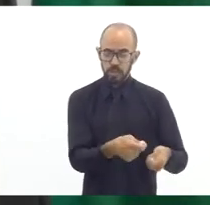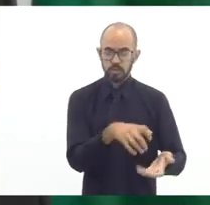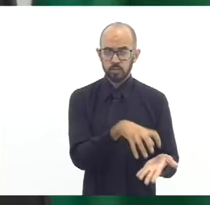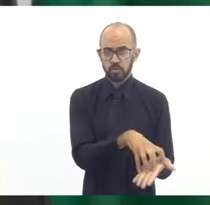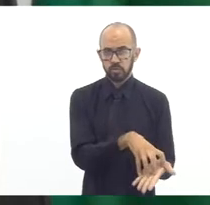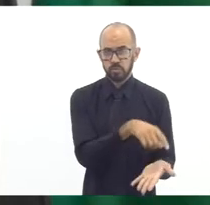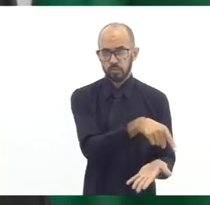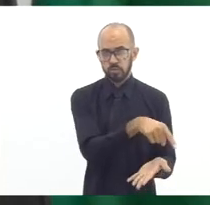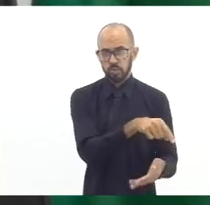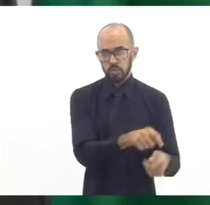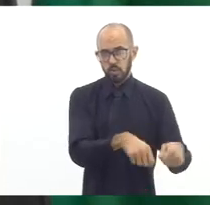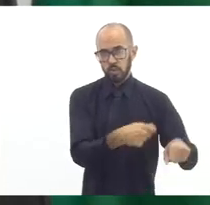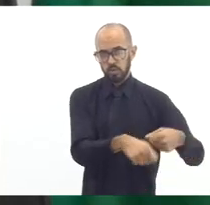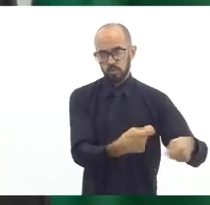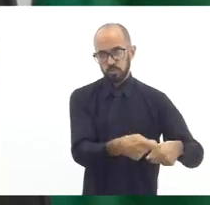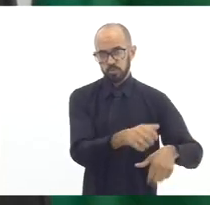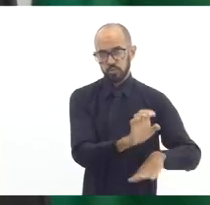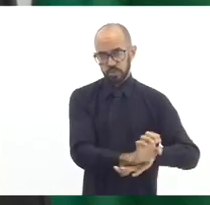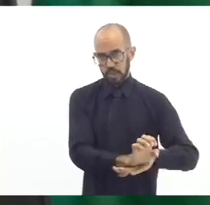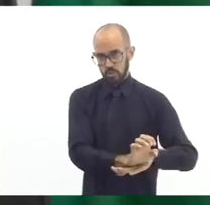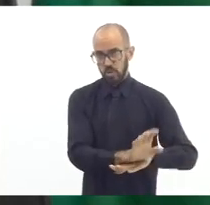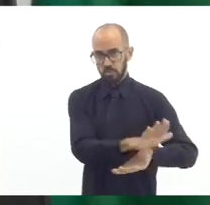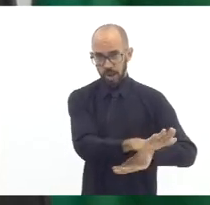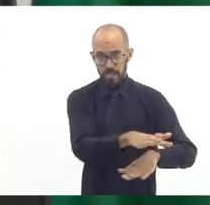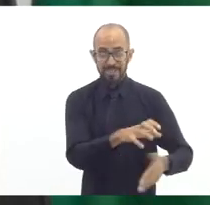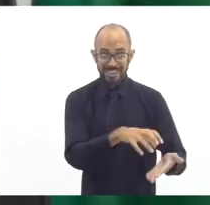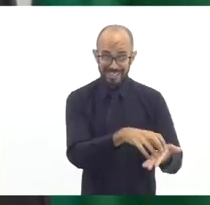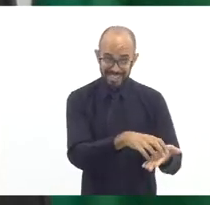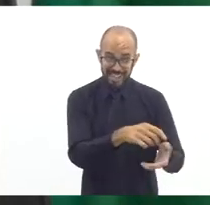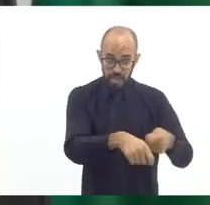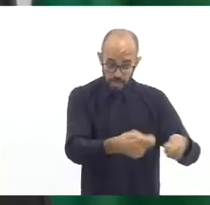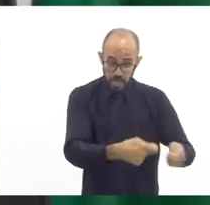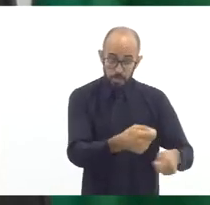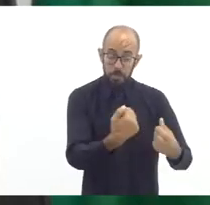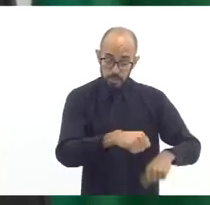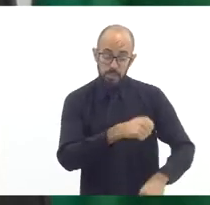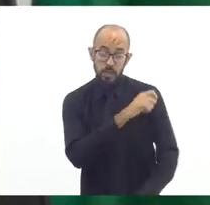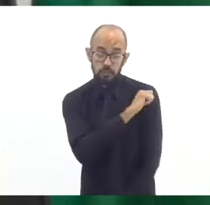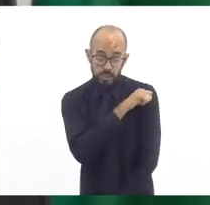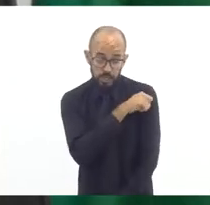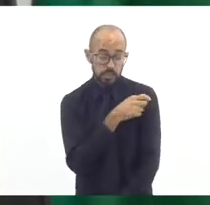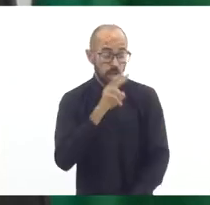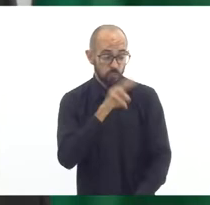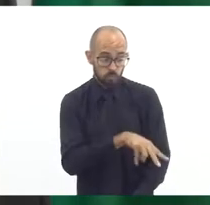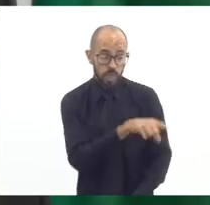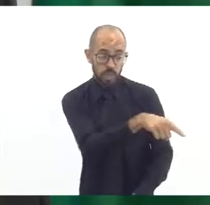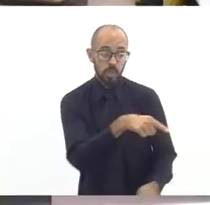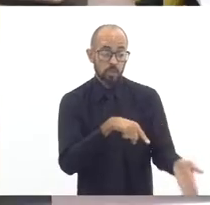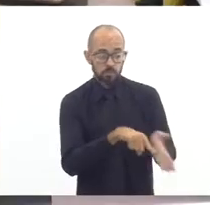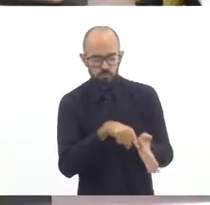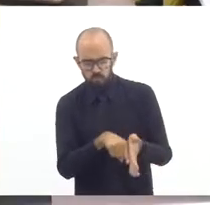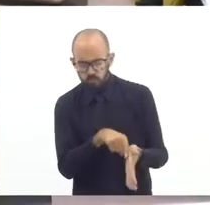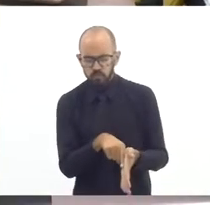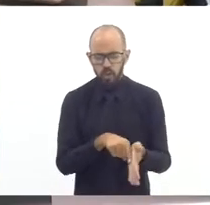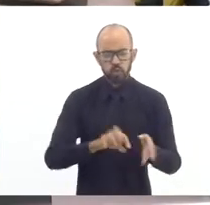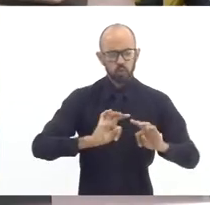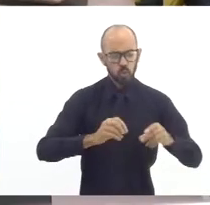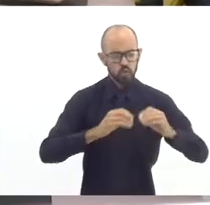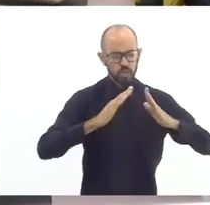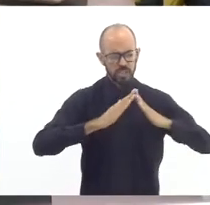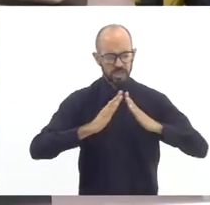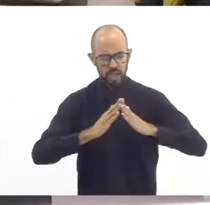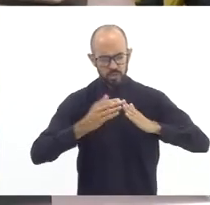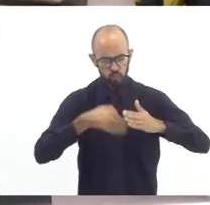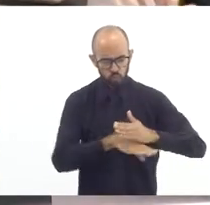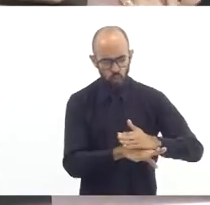eu acho que a agência reguladora tem que fiscalizar as estruturas, né, os depósitos, e